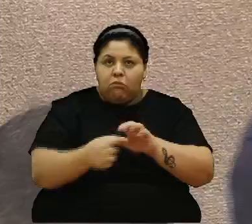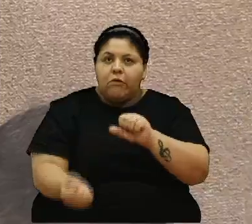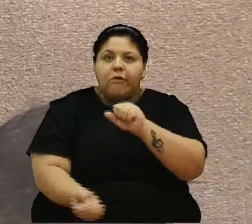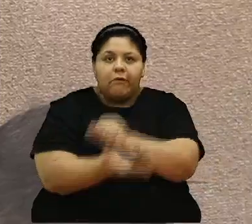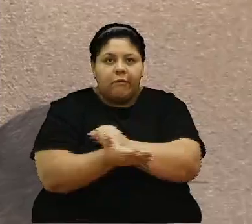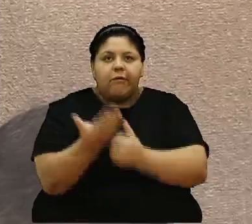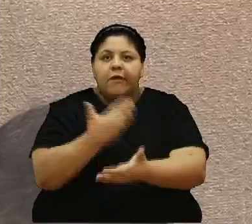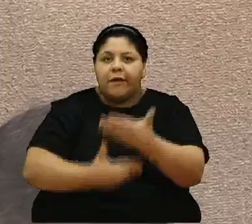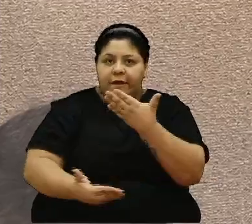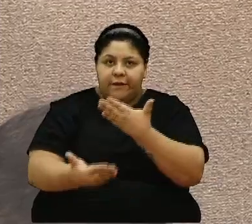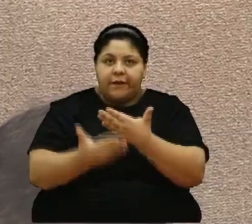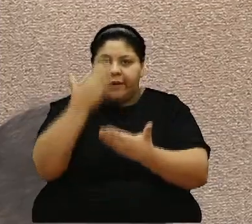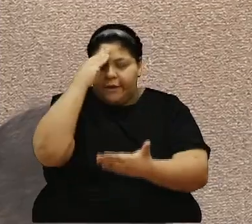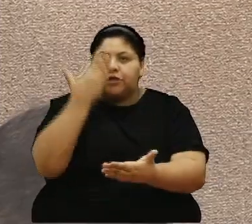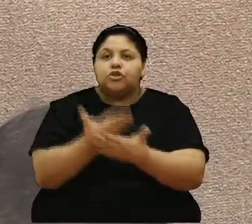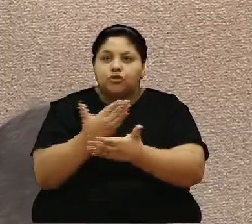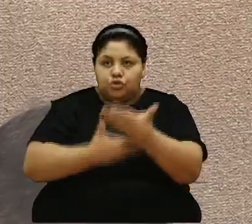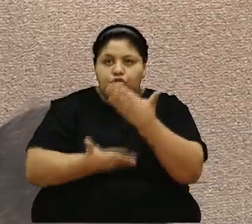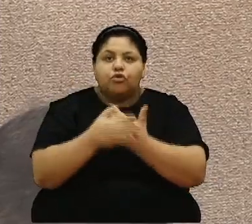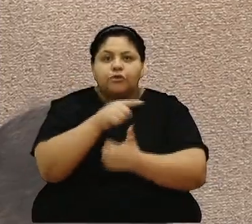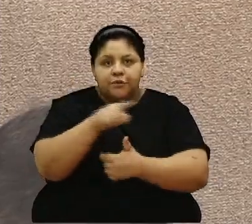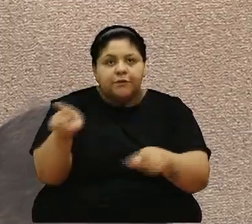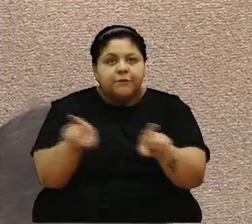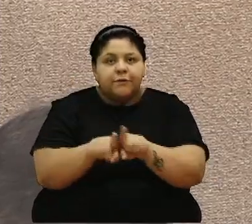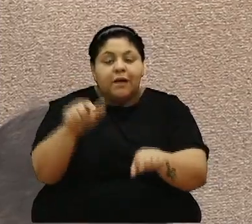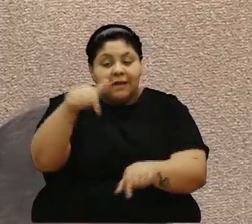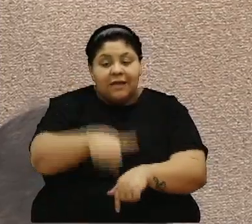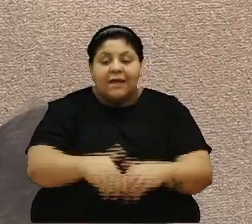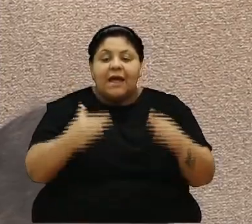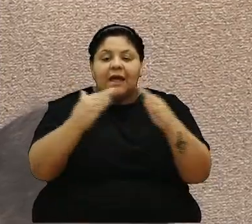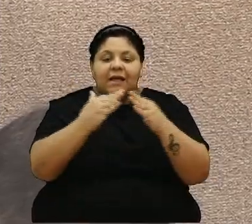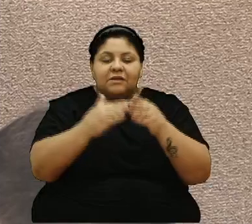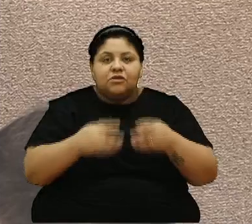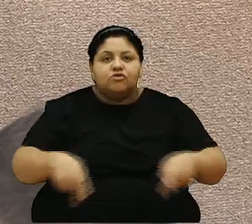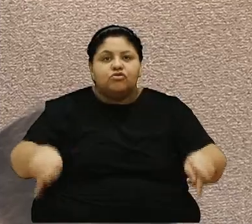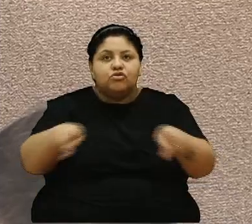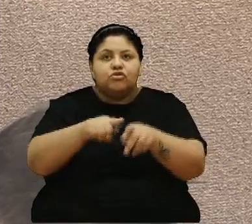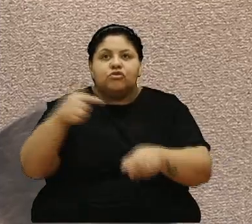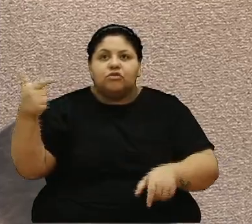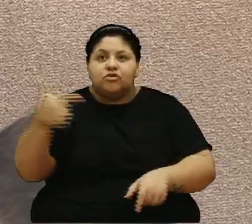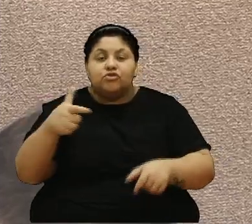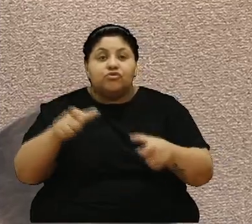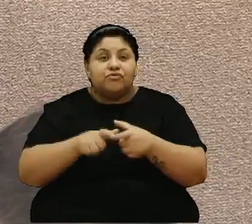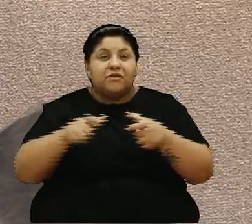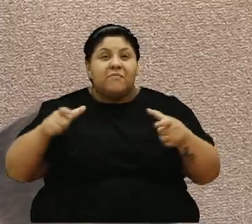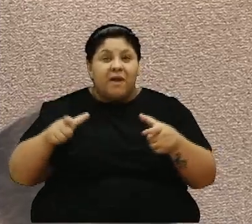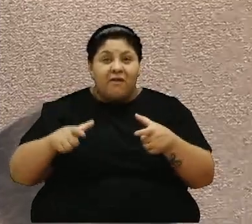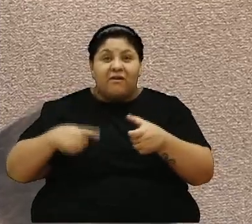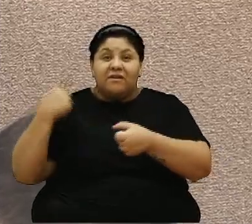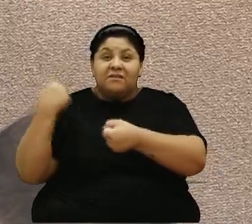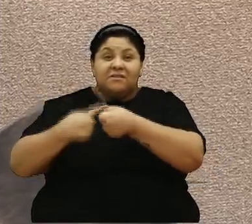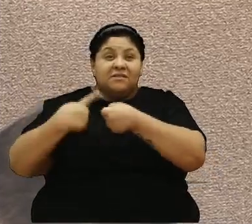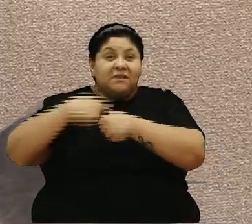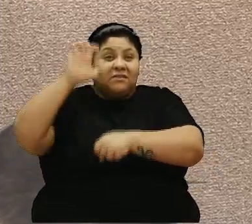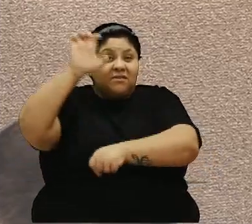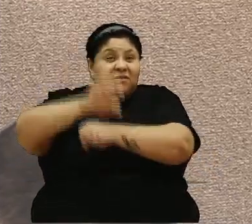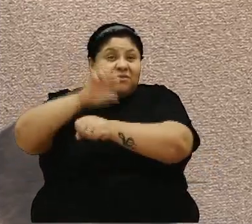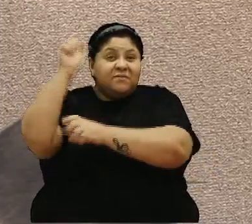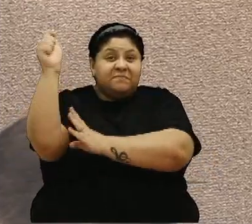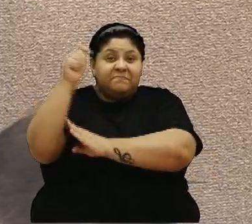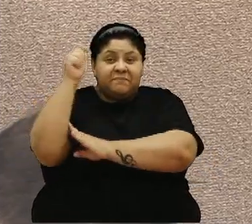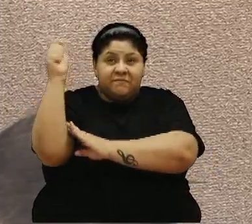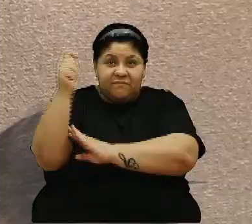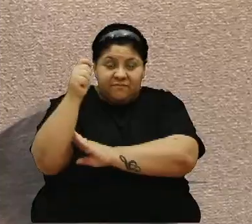aqui são. Nós estamos na Casa do Povo, no segundo maior parlamento do estado do Rio Grande do